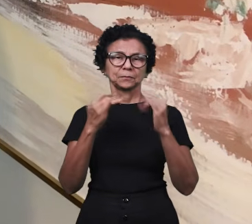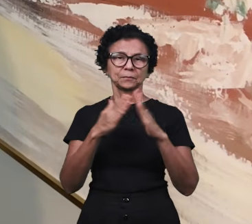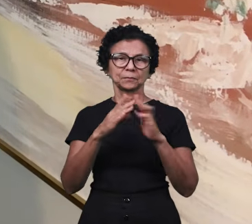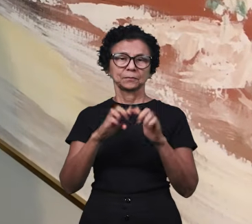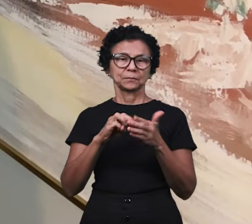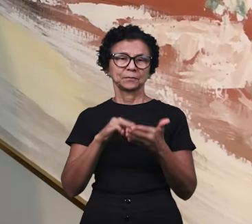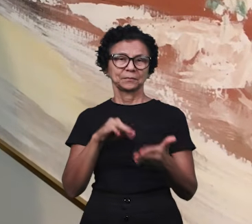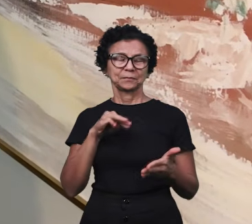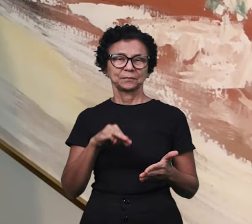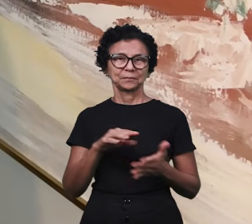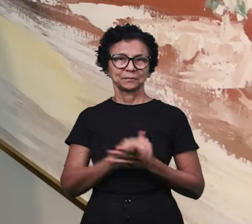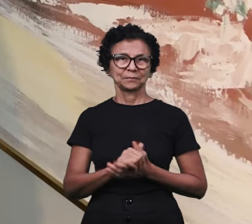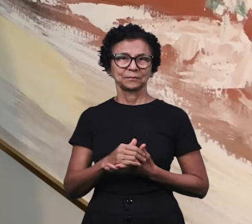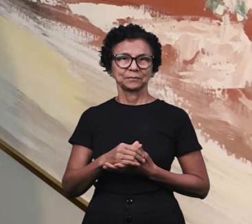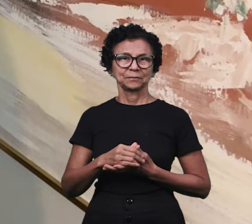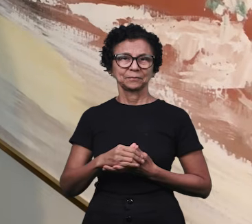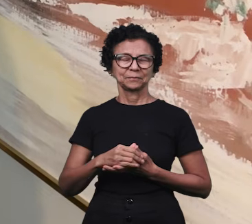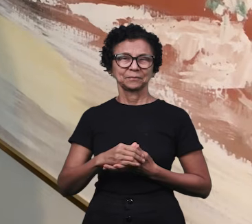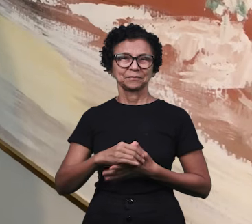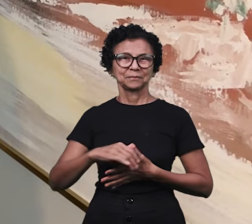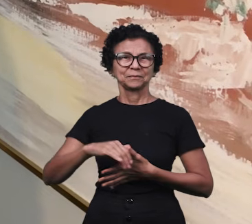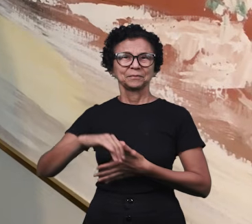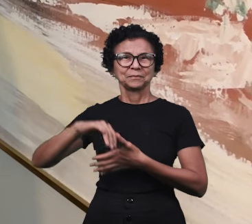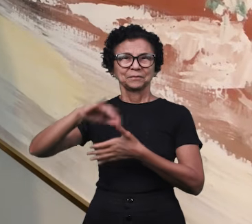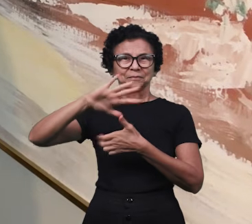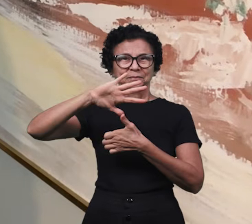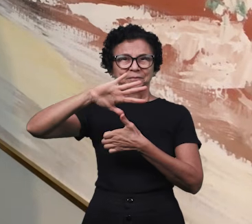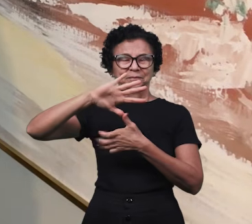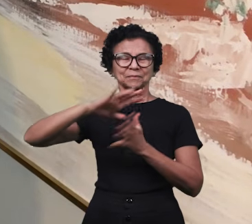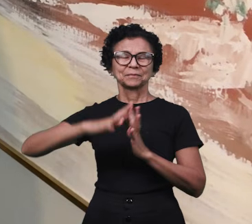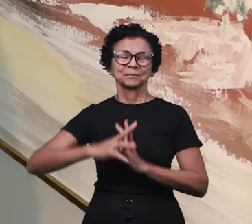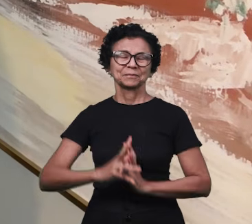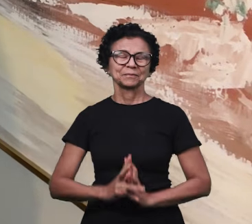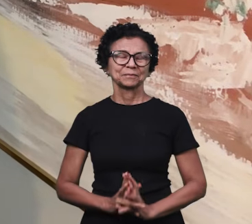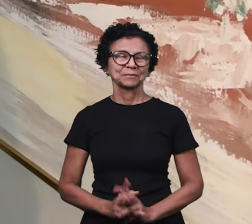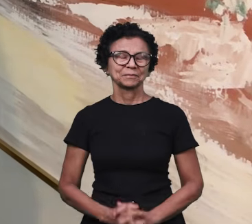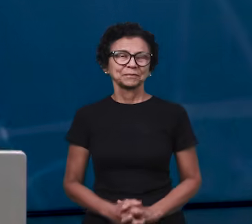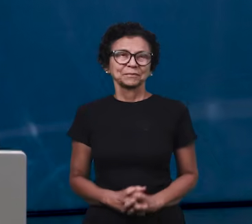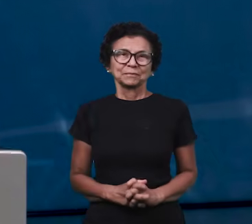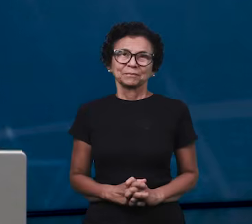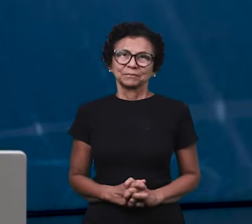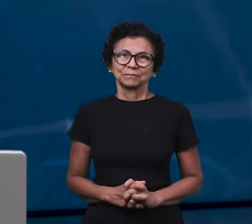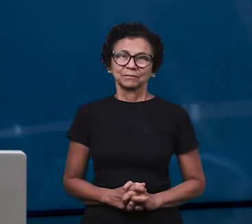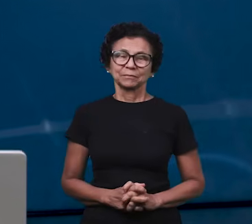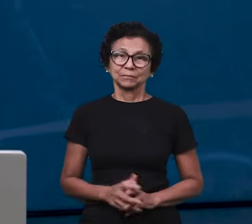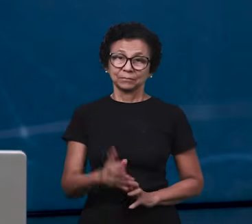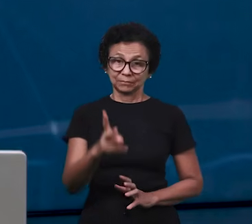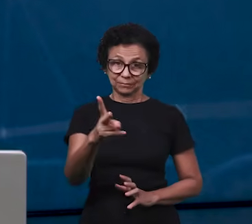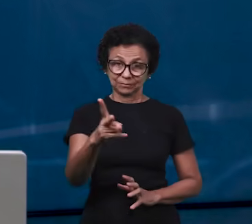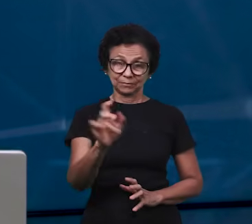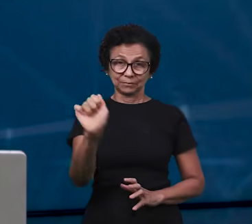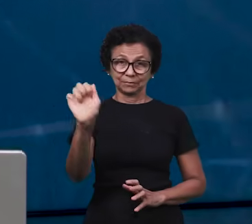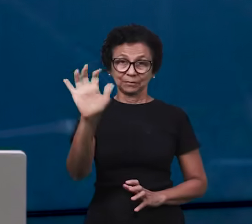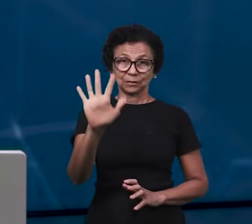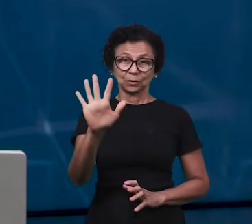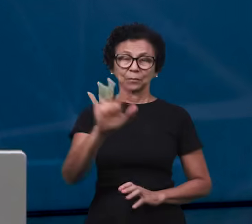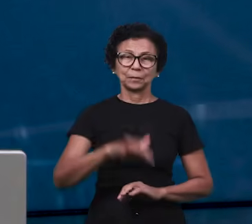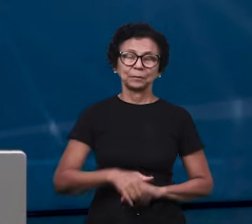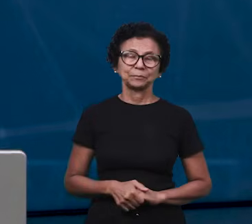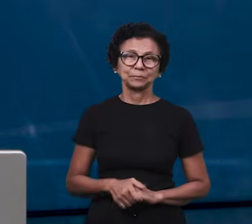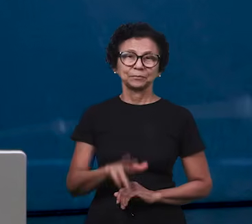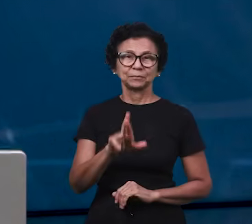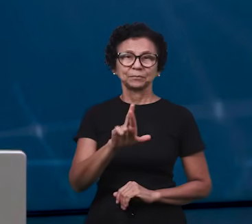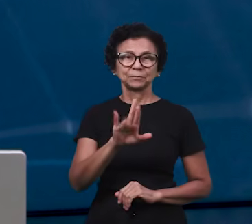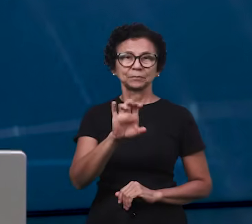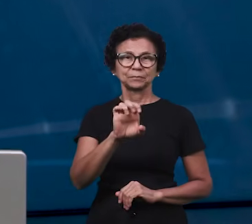mais informações das igrejas cristãs Maranata na América do Norte. De volta ao estúdio. E as notícias não param, vamos diretamente para a Europa com a